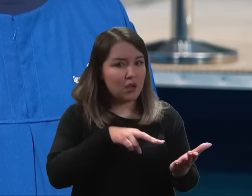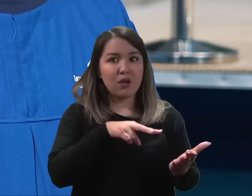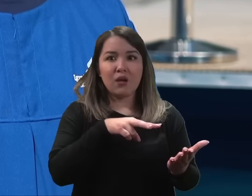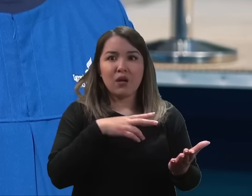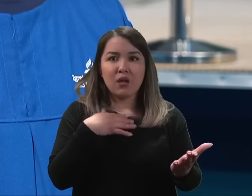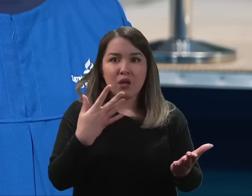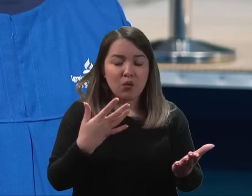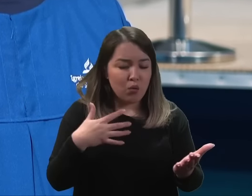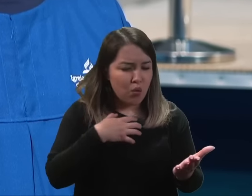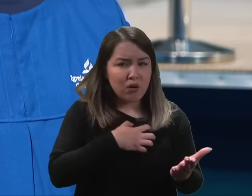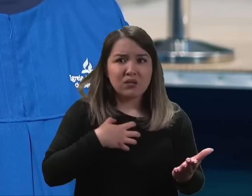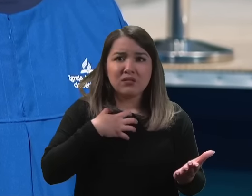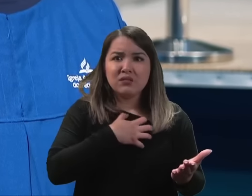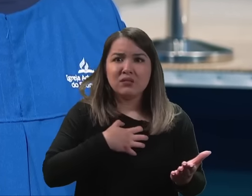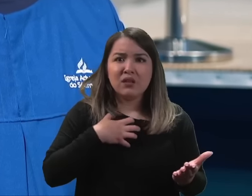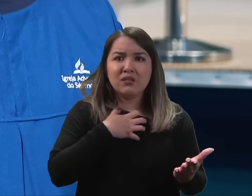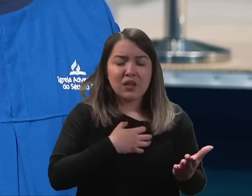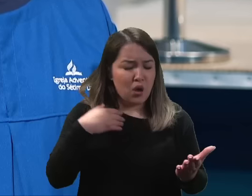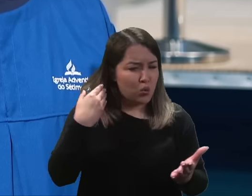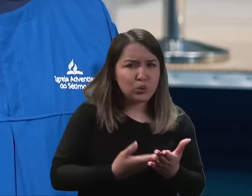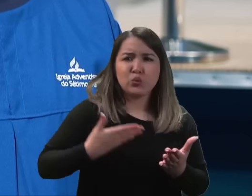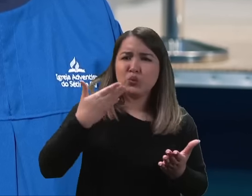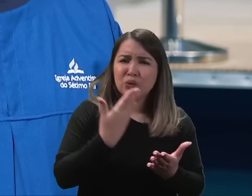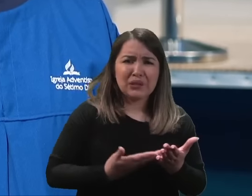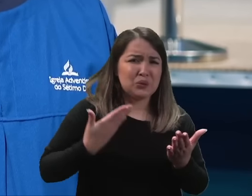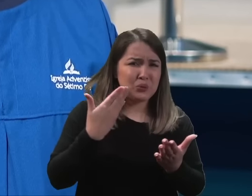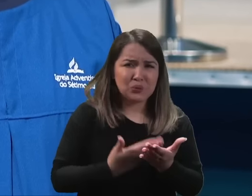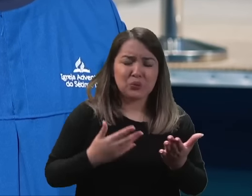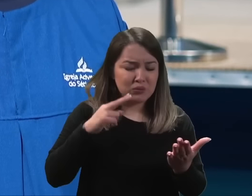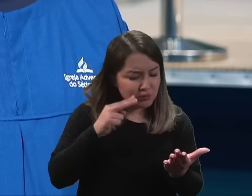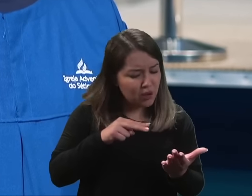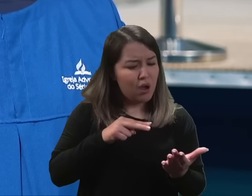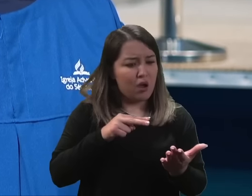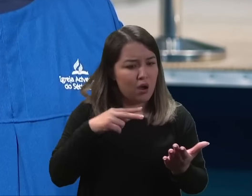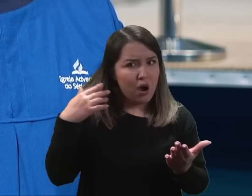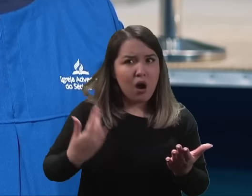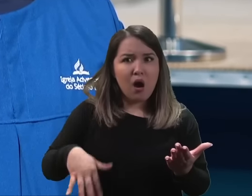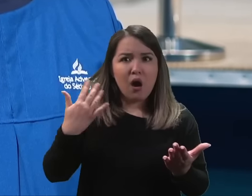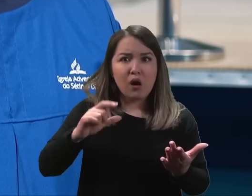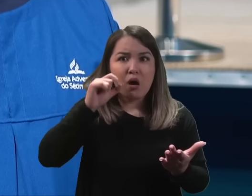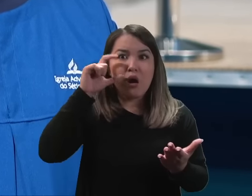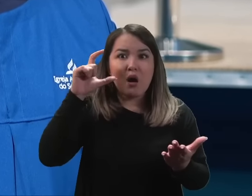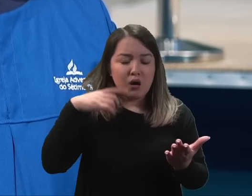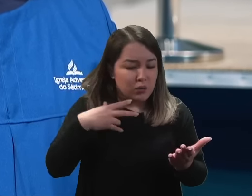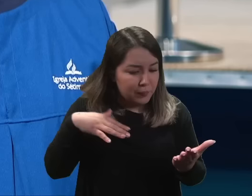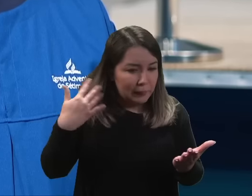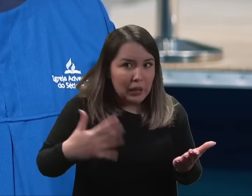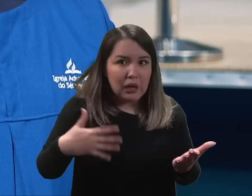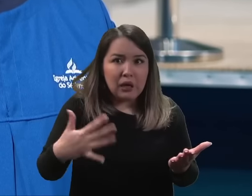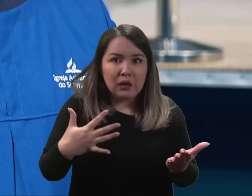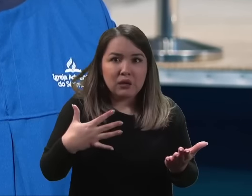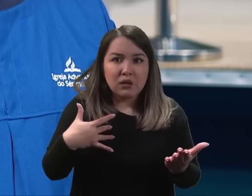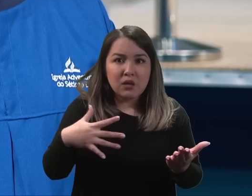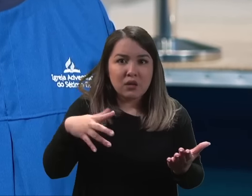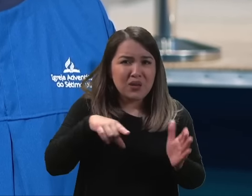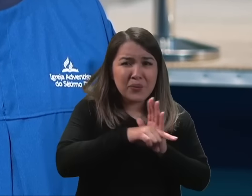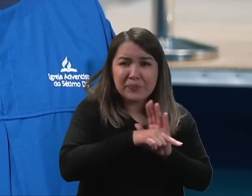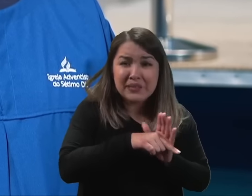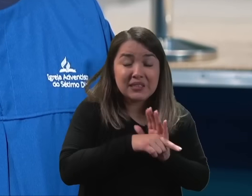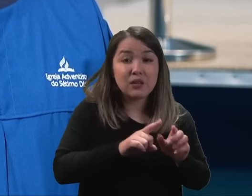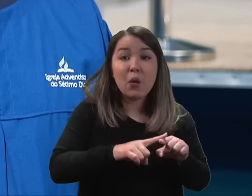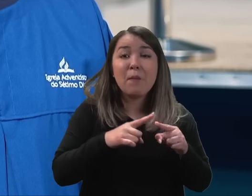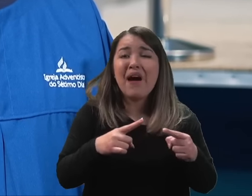se inflamava eu continuei estudando estudando e buscando em Deus só que eu tinha no